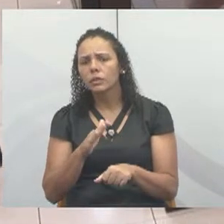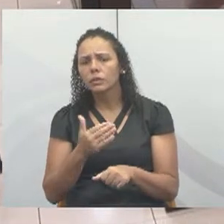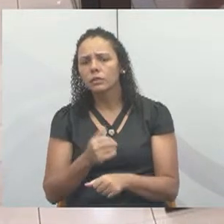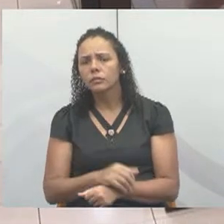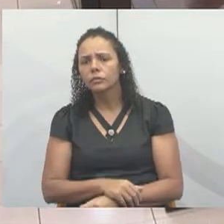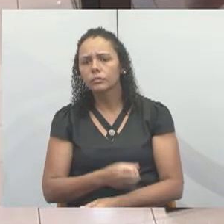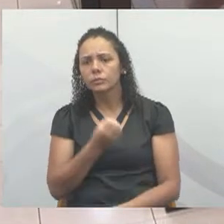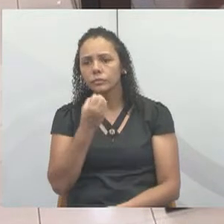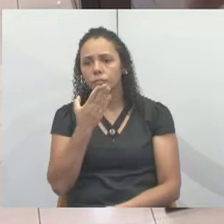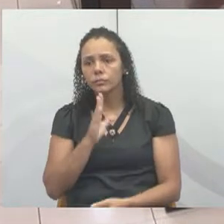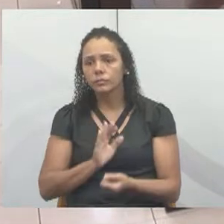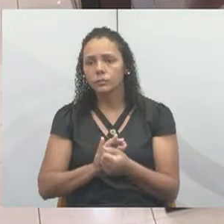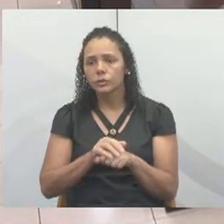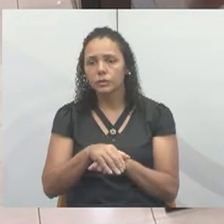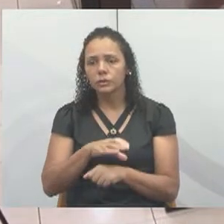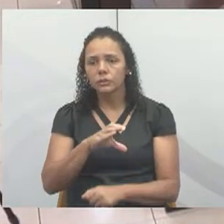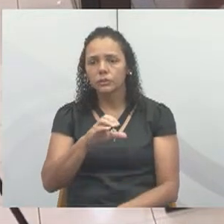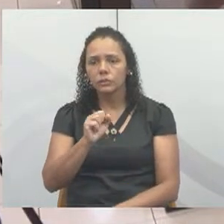Boa noite, Celso.